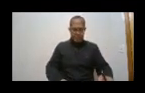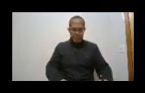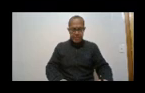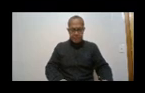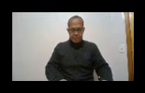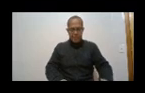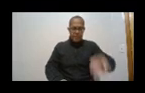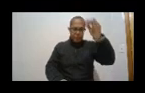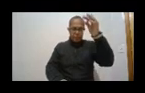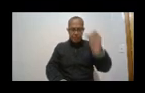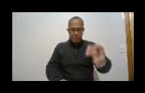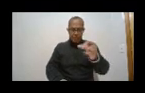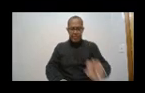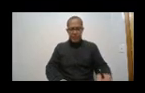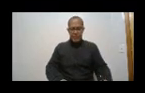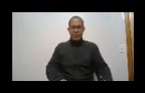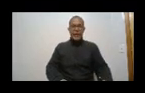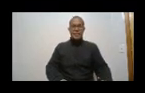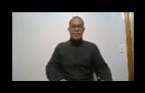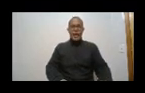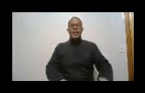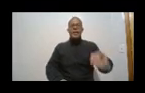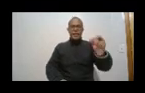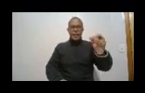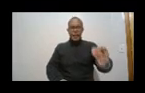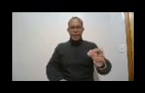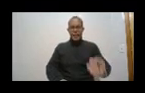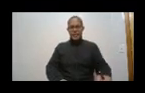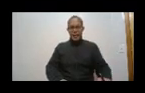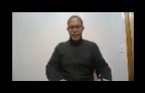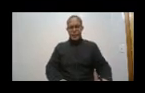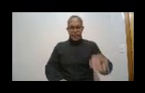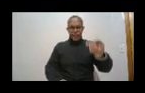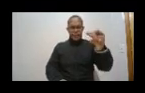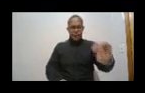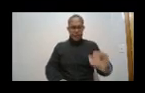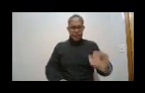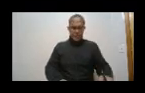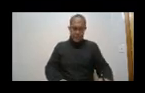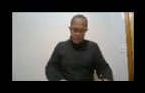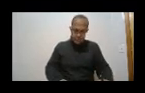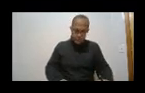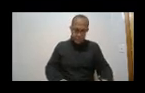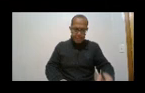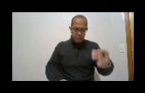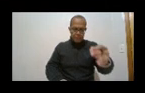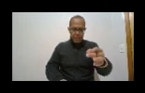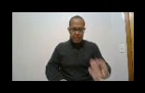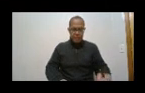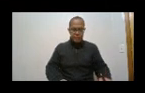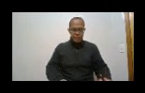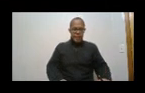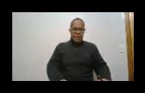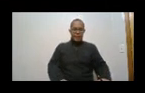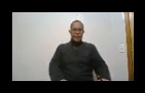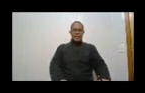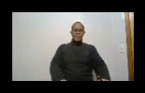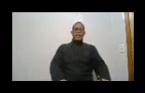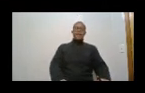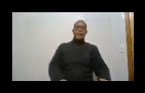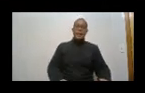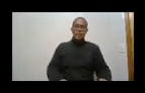da farmacocinética, né? Então, abordaremos a fase da eliminação e, de forma síncrona, estudaremos